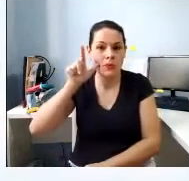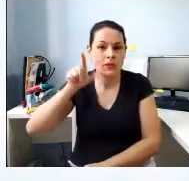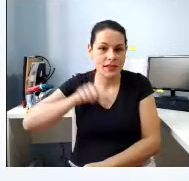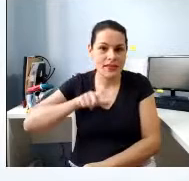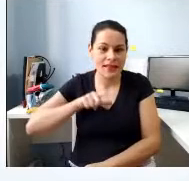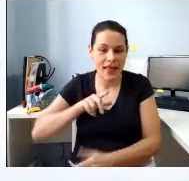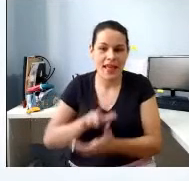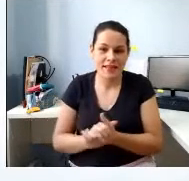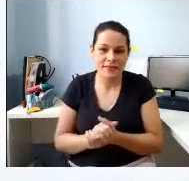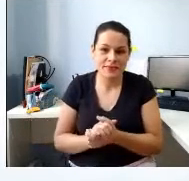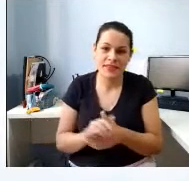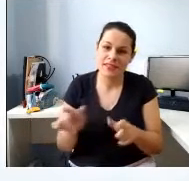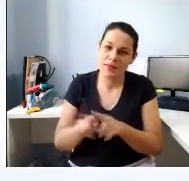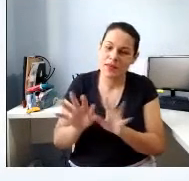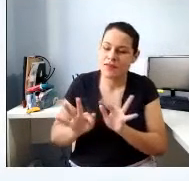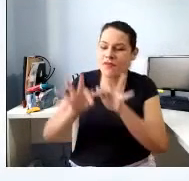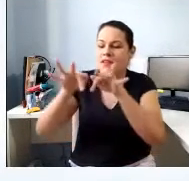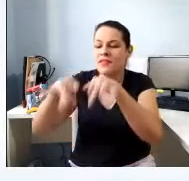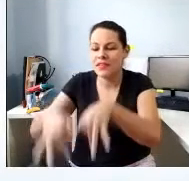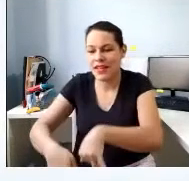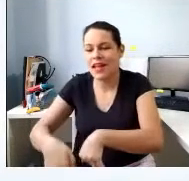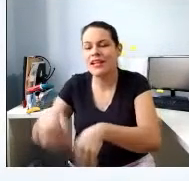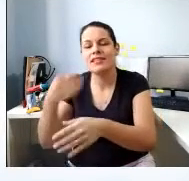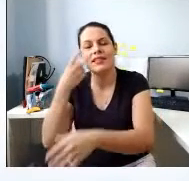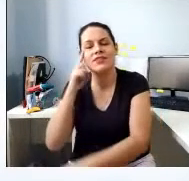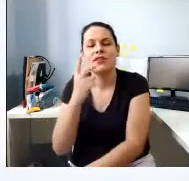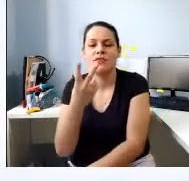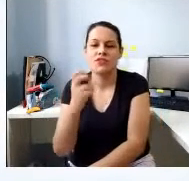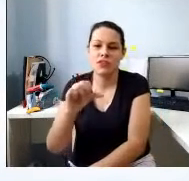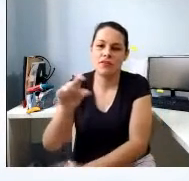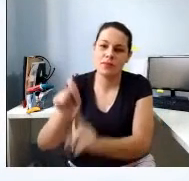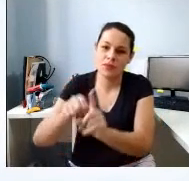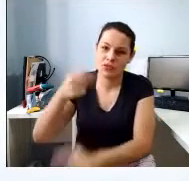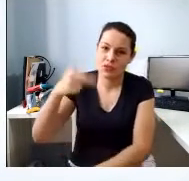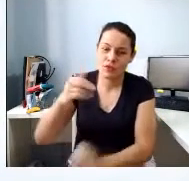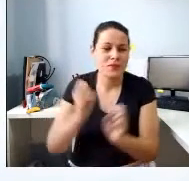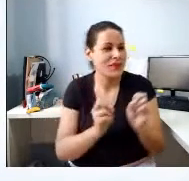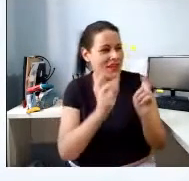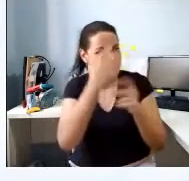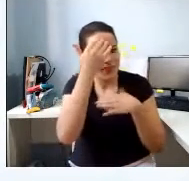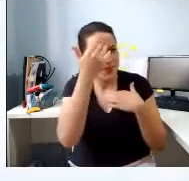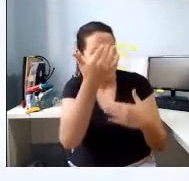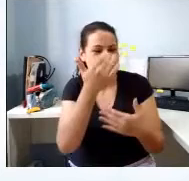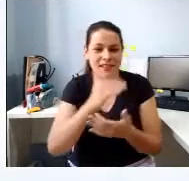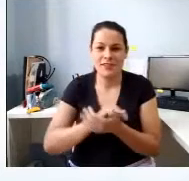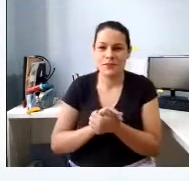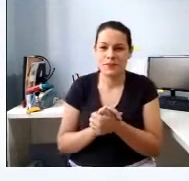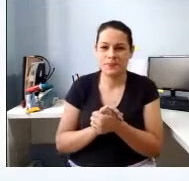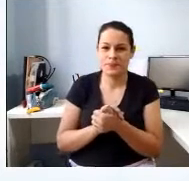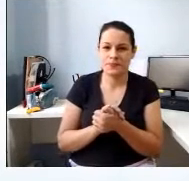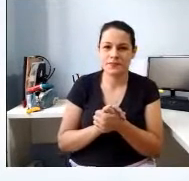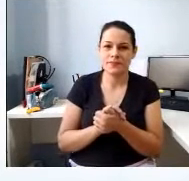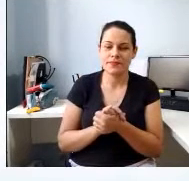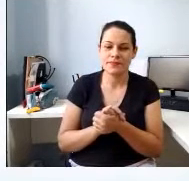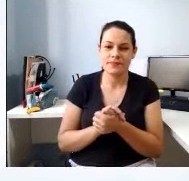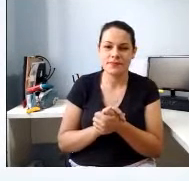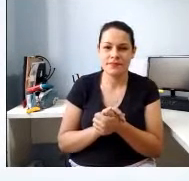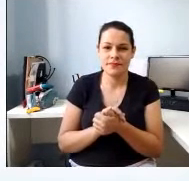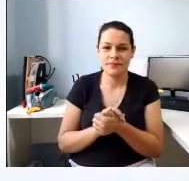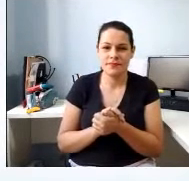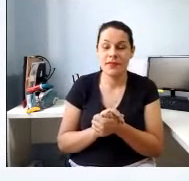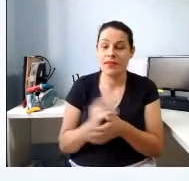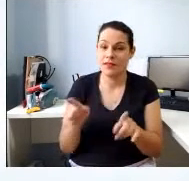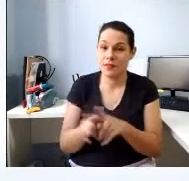se finalizará no dia 29 de novembro. Ok, obrigada. Quero aqui também